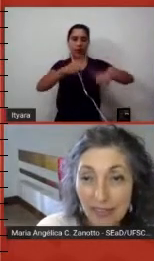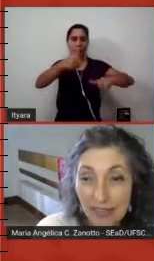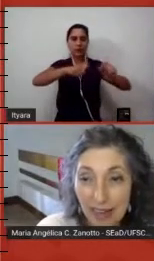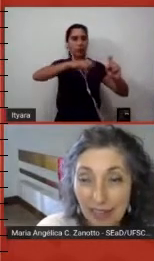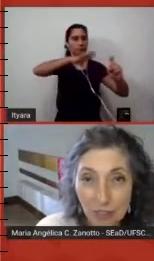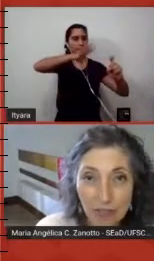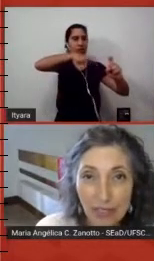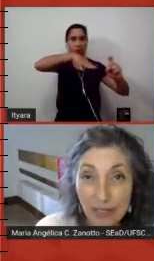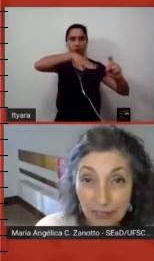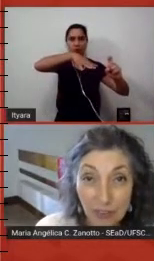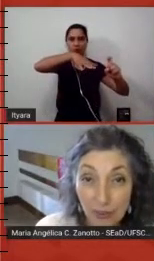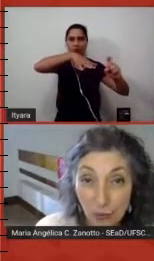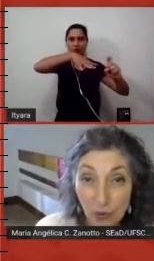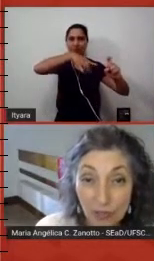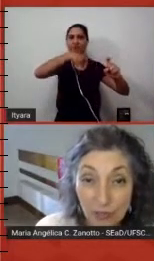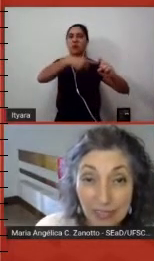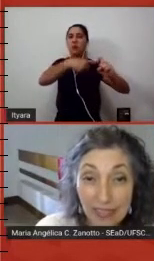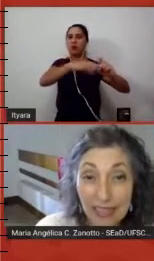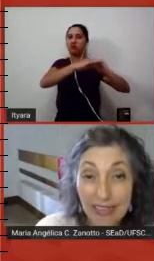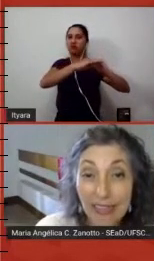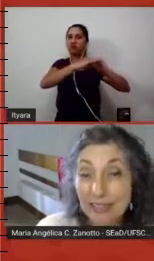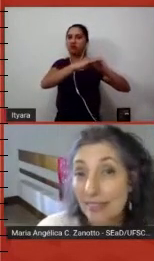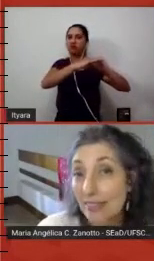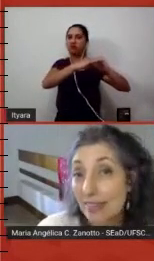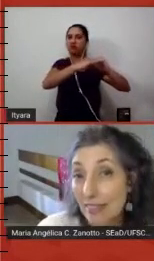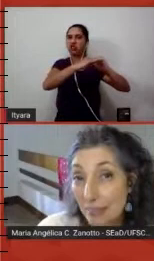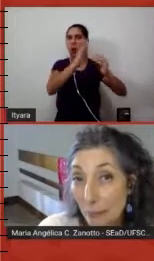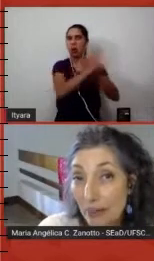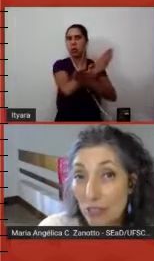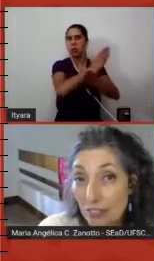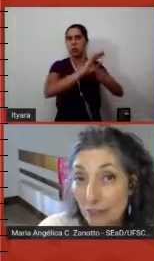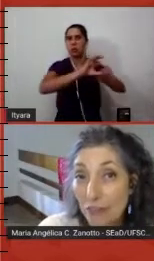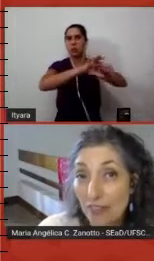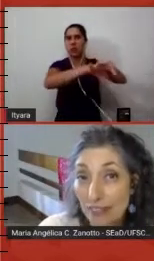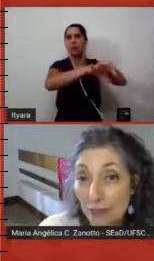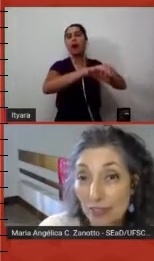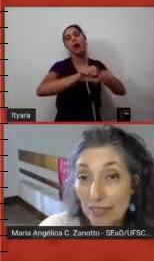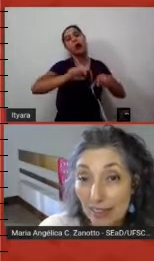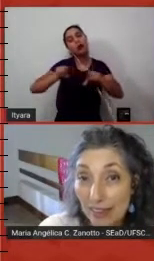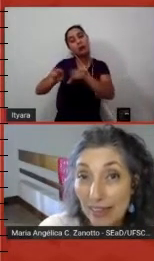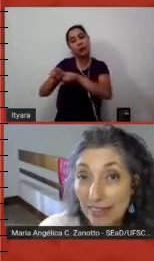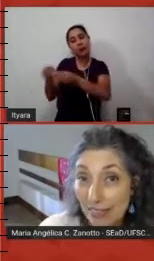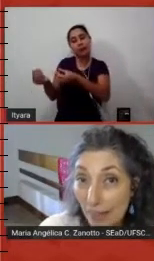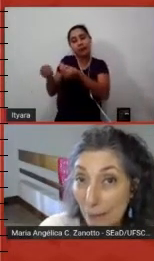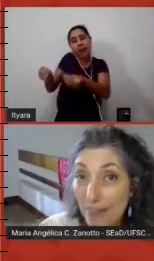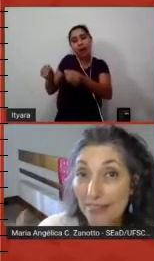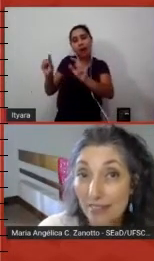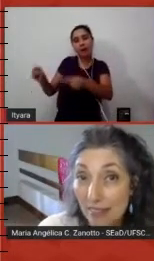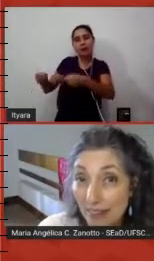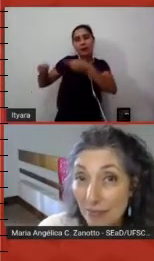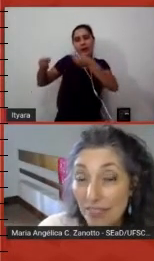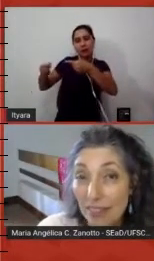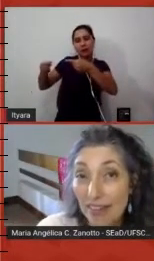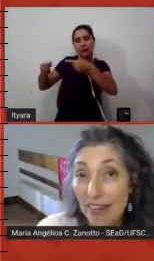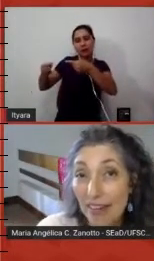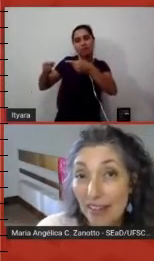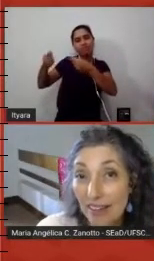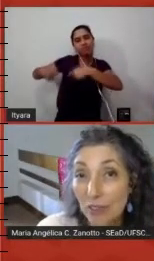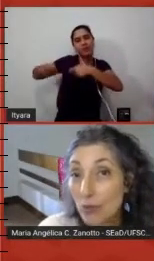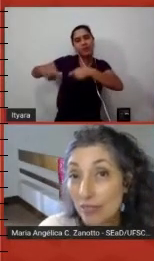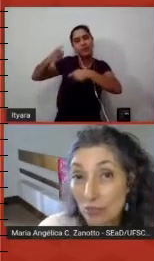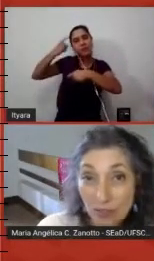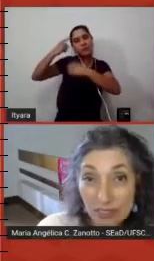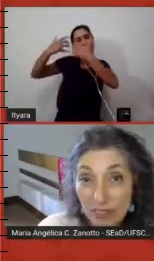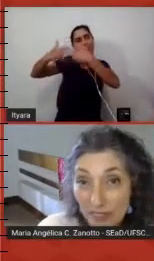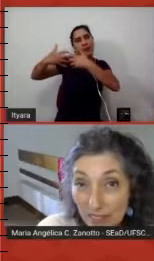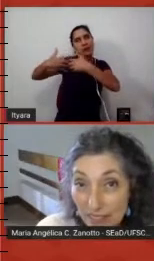é o caráter estático e classificatório, e trazer também o desafio, que é esse repensar